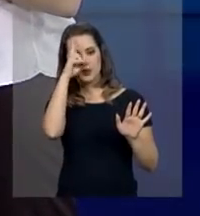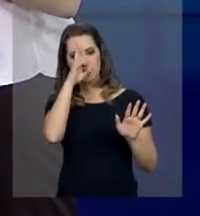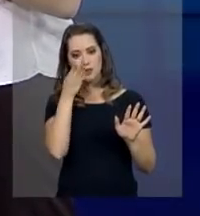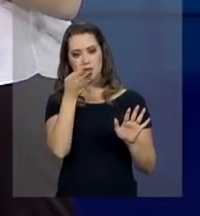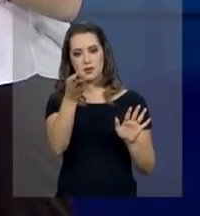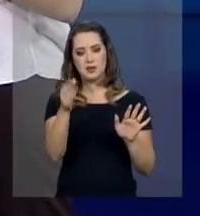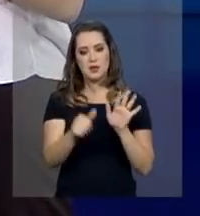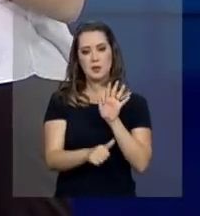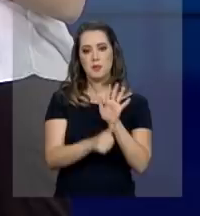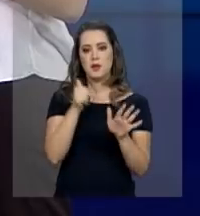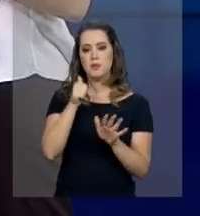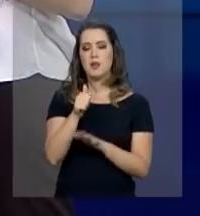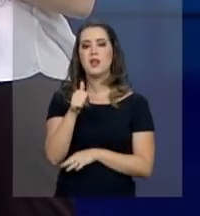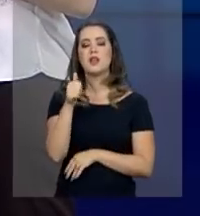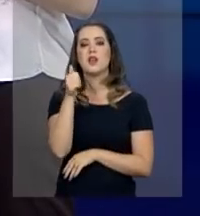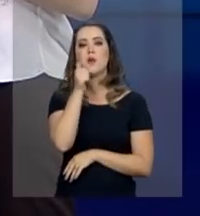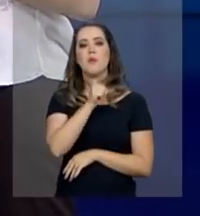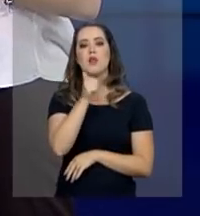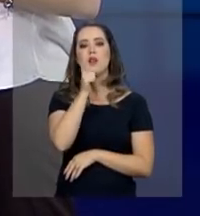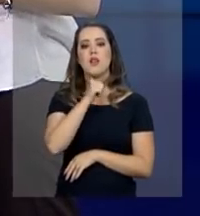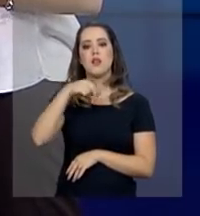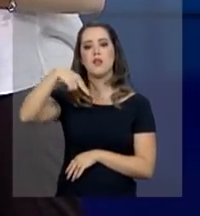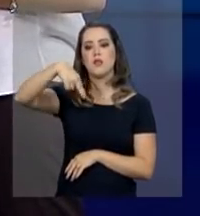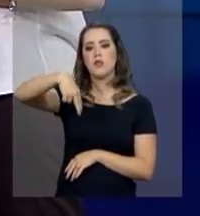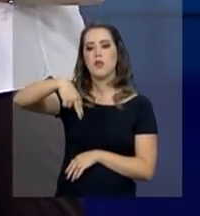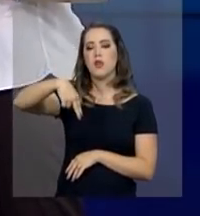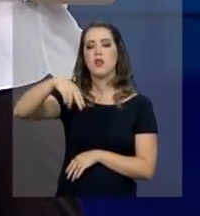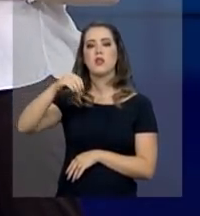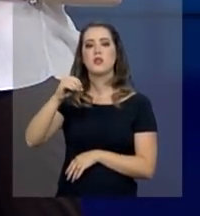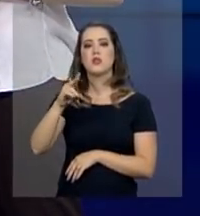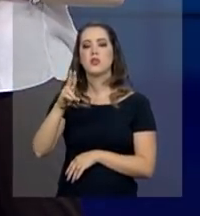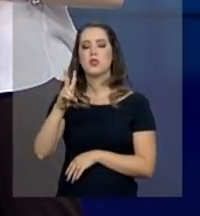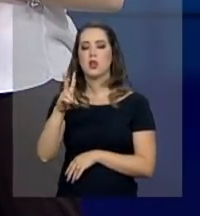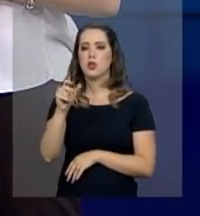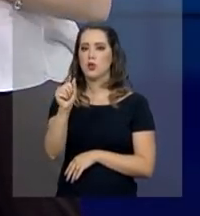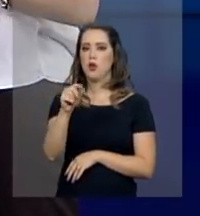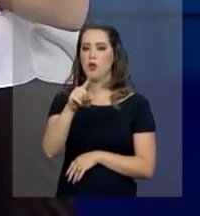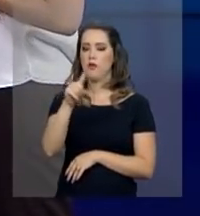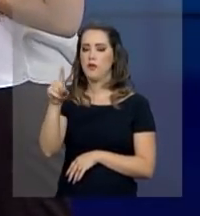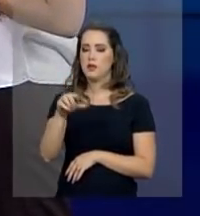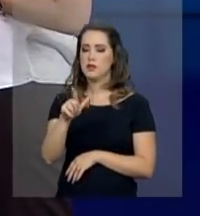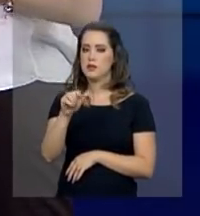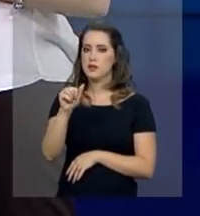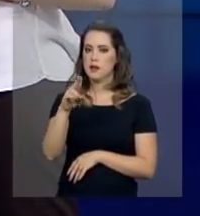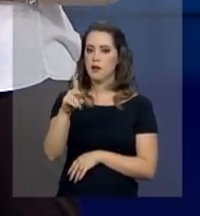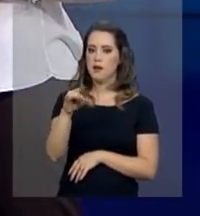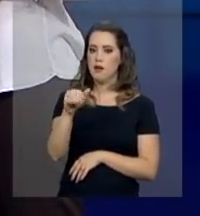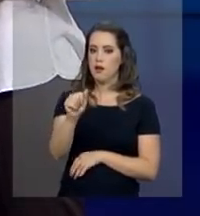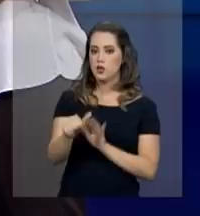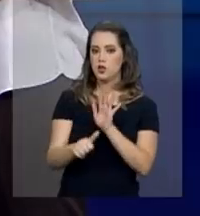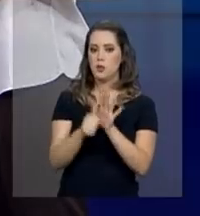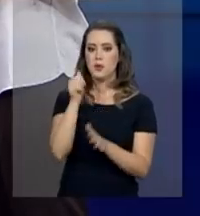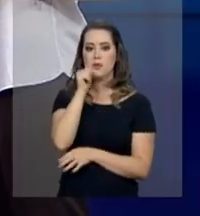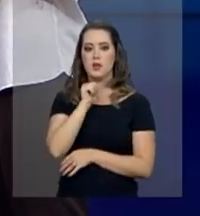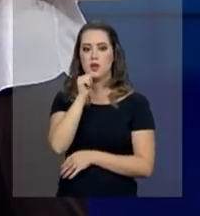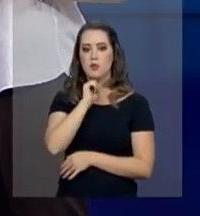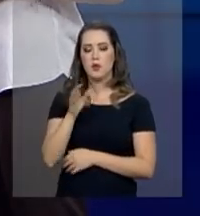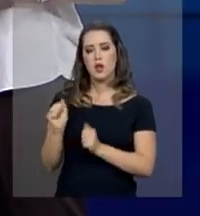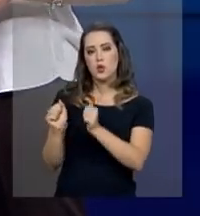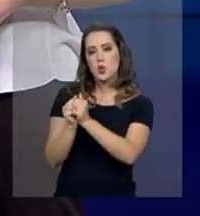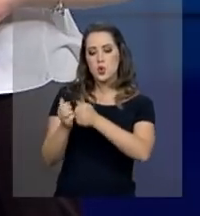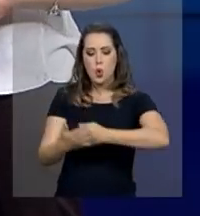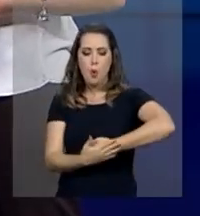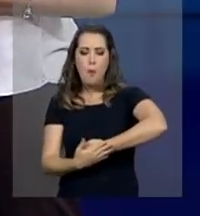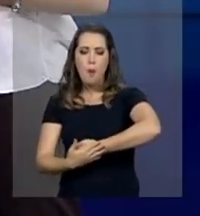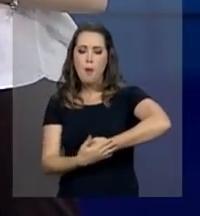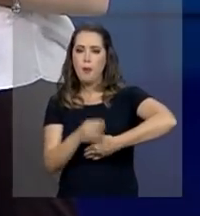A primeira-ministra da Nova Zelândia, Jacinda Ardern, foi a primeira chefe de Estado a levar um bebê recém-nascido para a Assembleia da ONU. Ele só